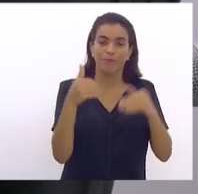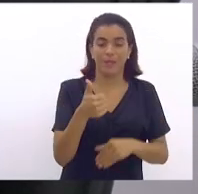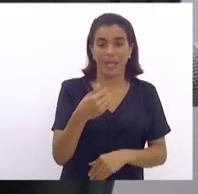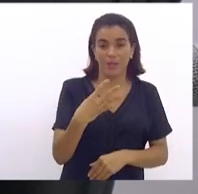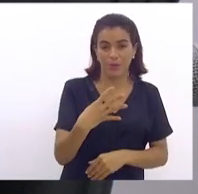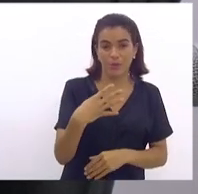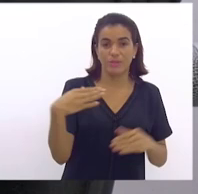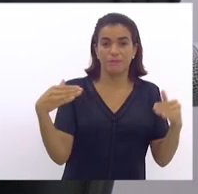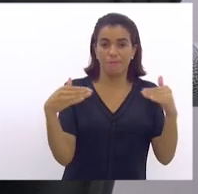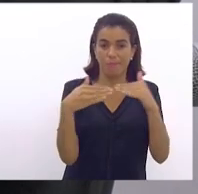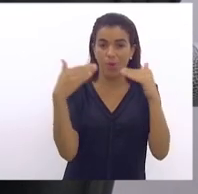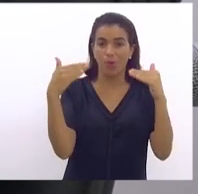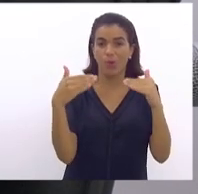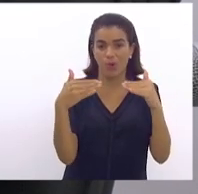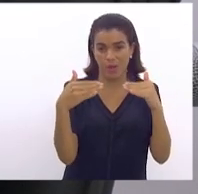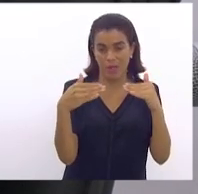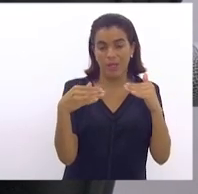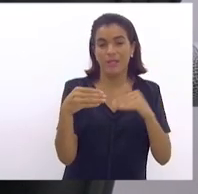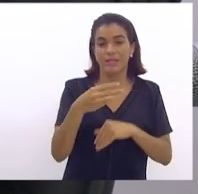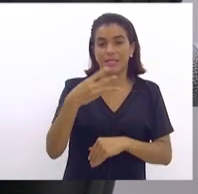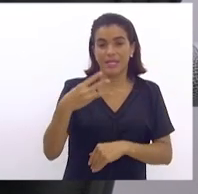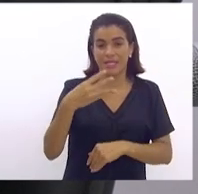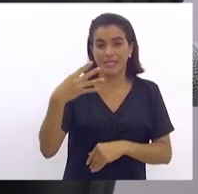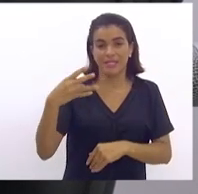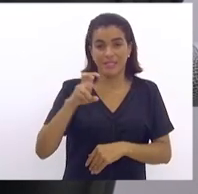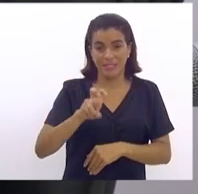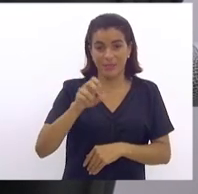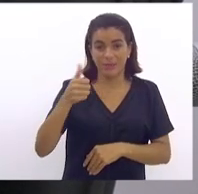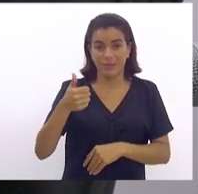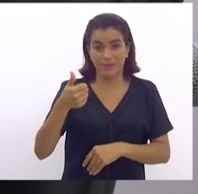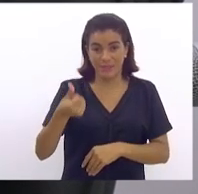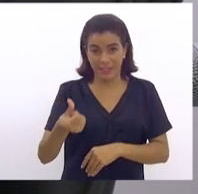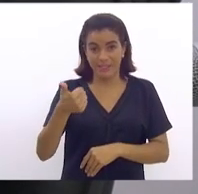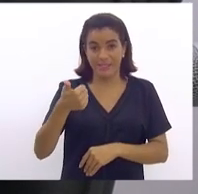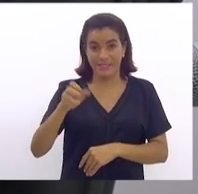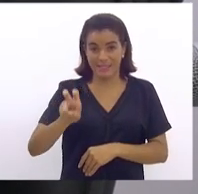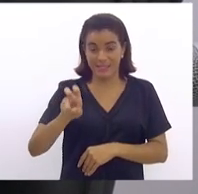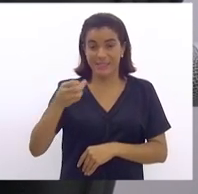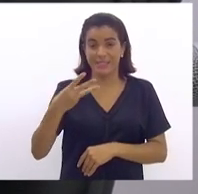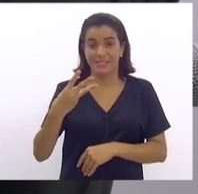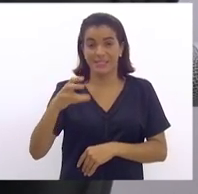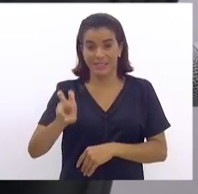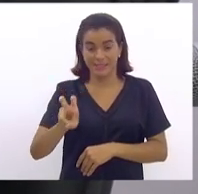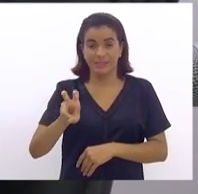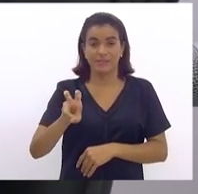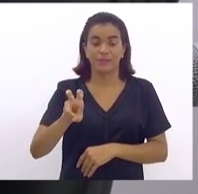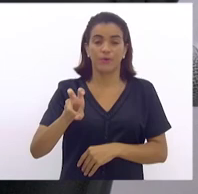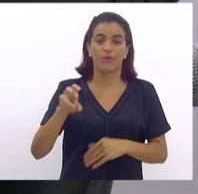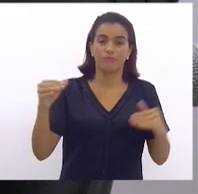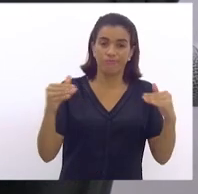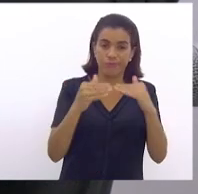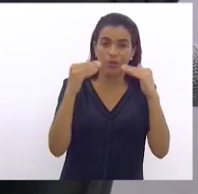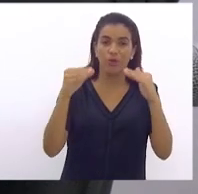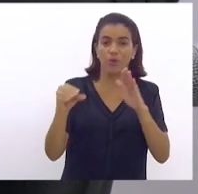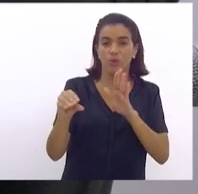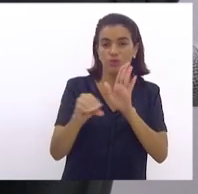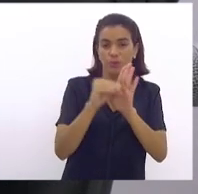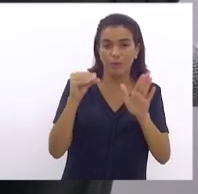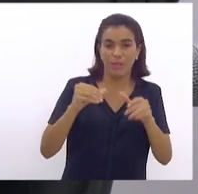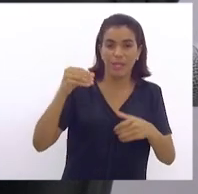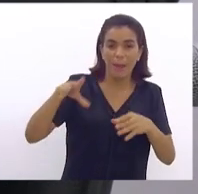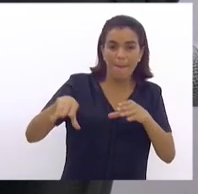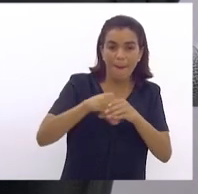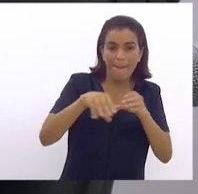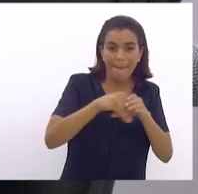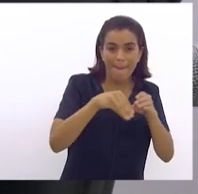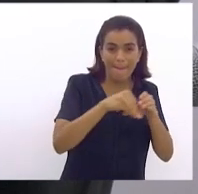14, favorável com submendas emendas 3, 5, 6, 15, 26 e 35, favorável com submenda aglutinativa às